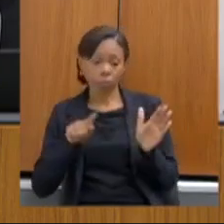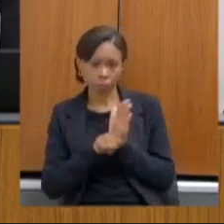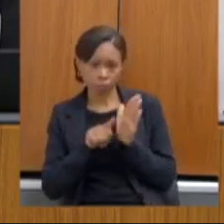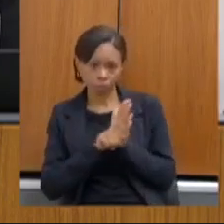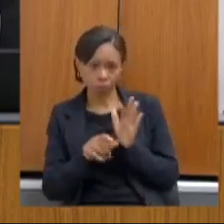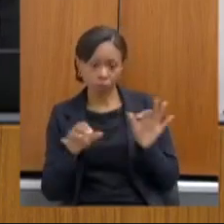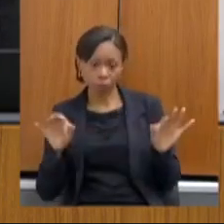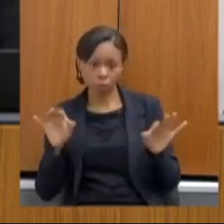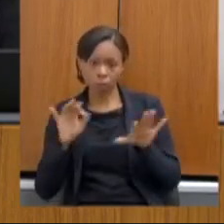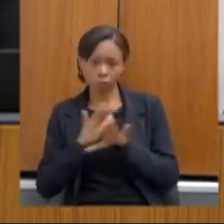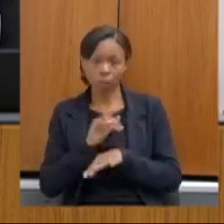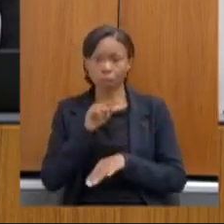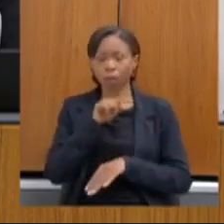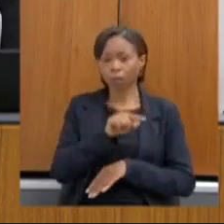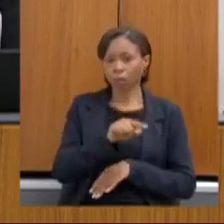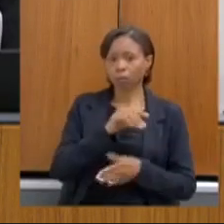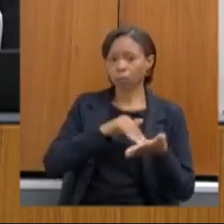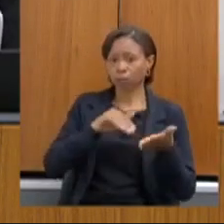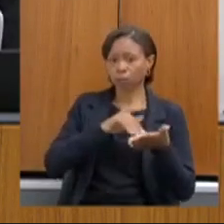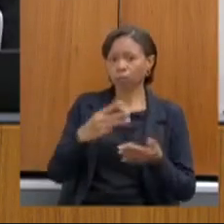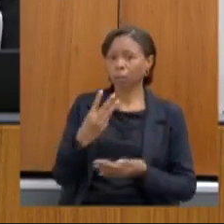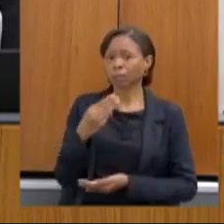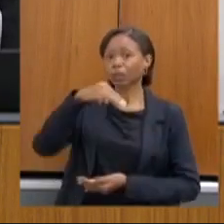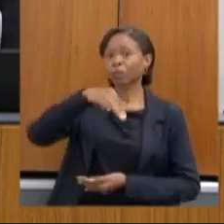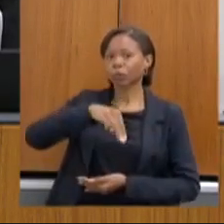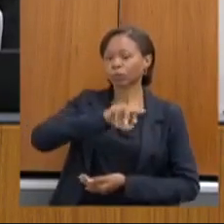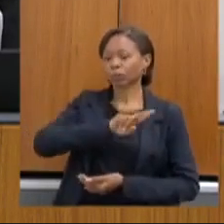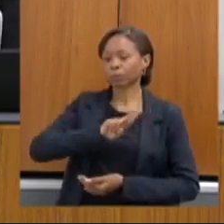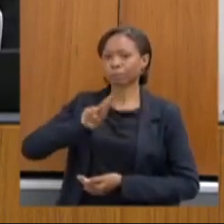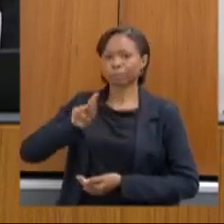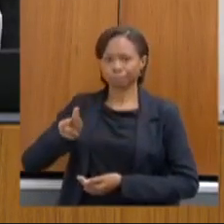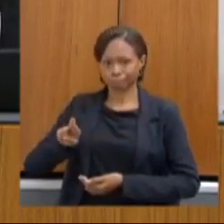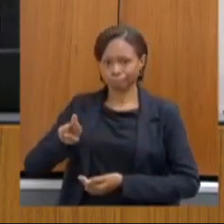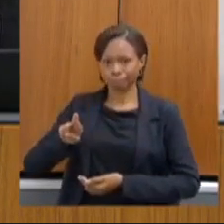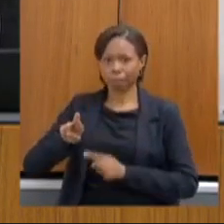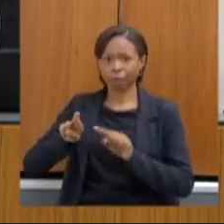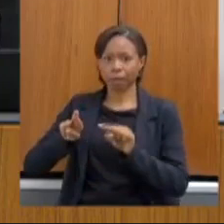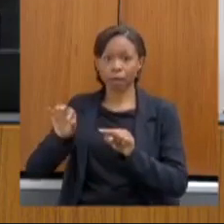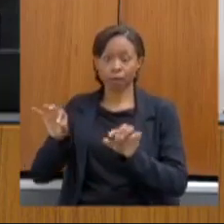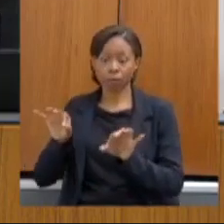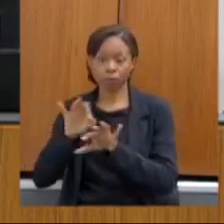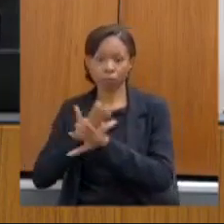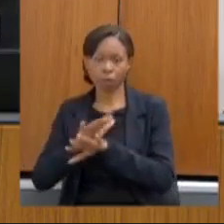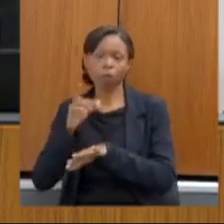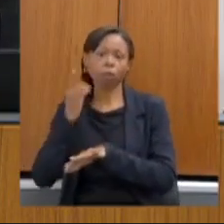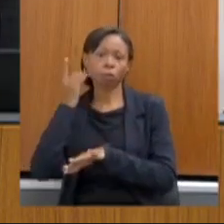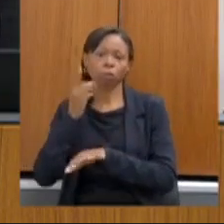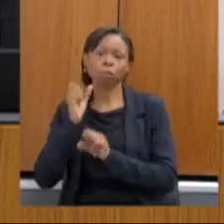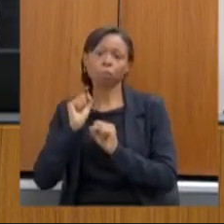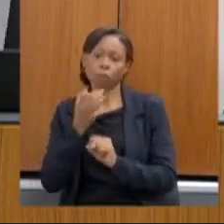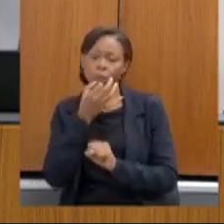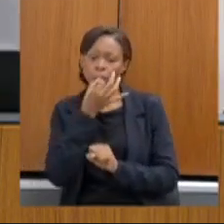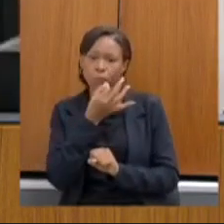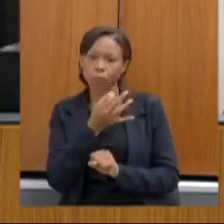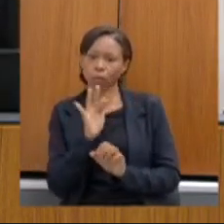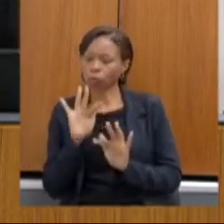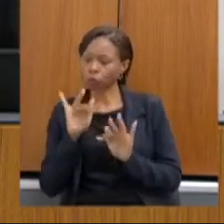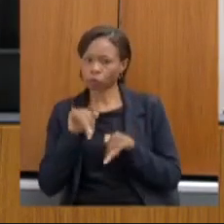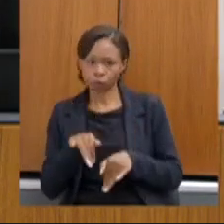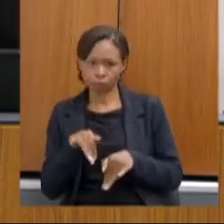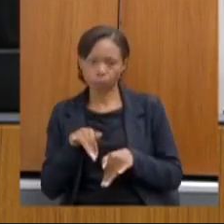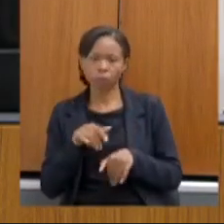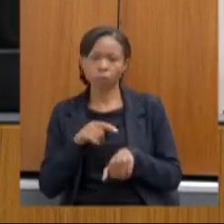à autoridade Estadual disporá de três minutos para respondê-la e em seguida Deputado poderá fazer suas considerações finais